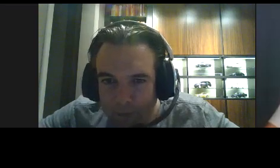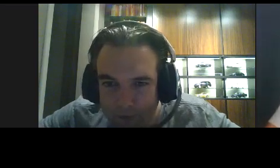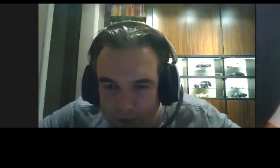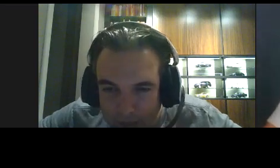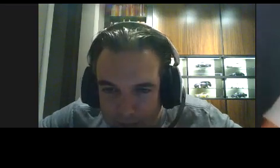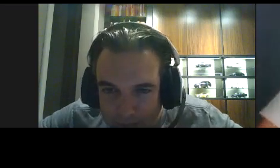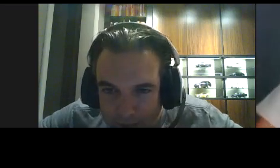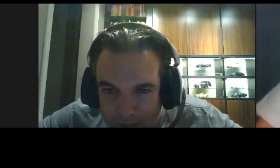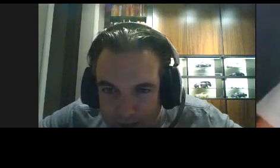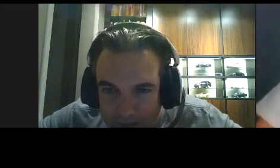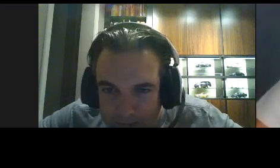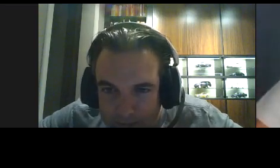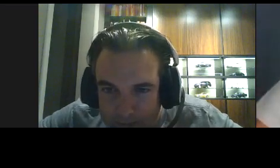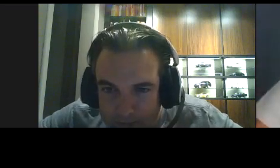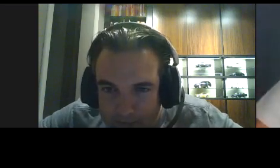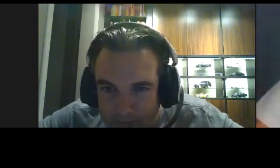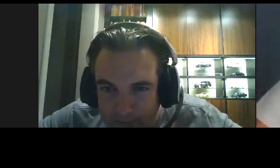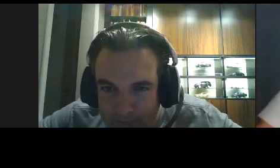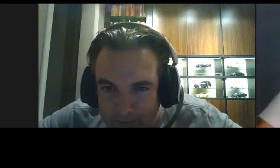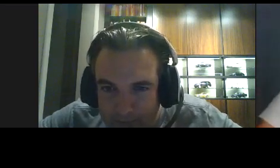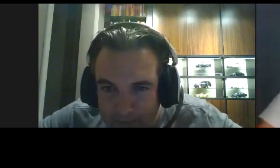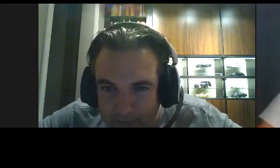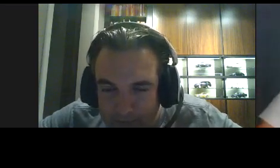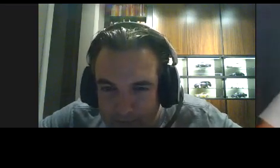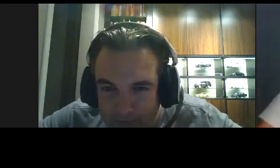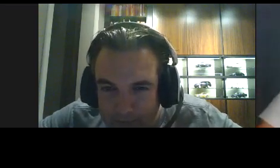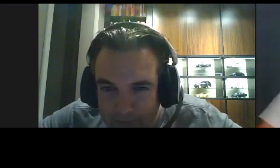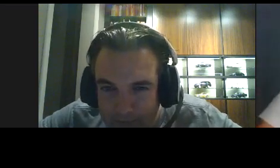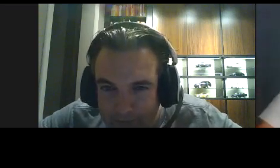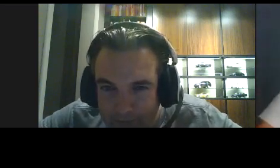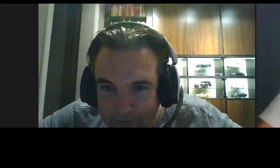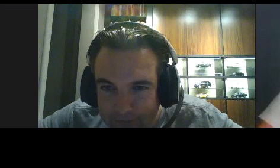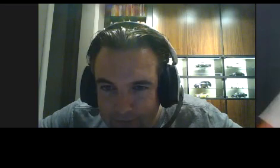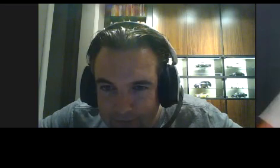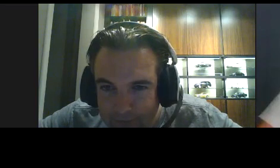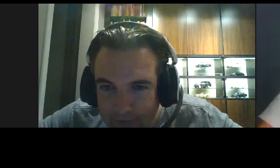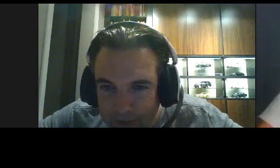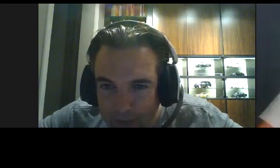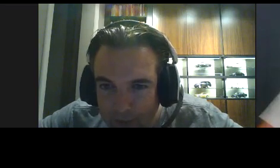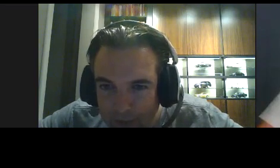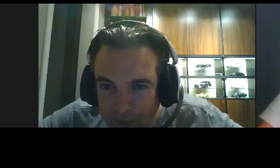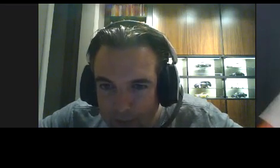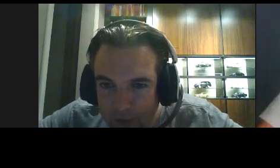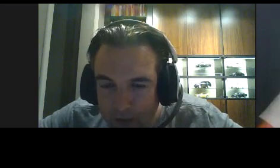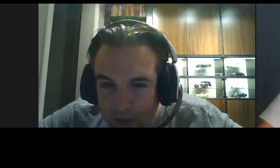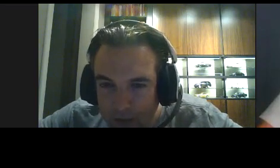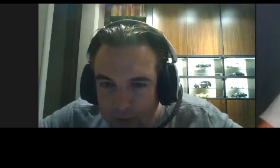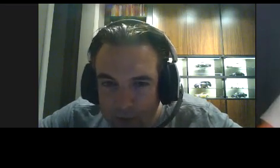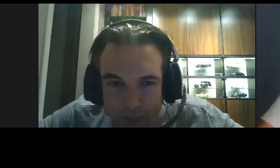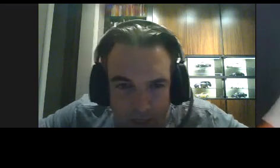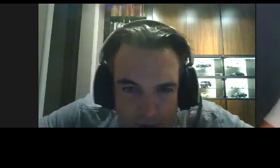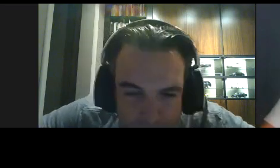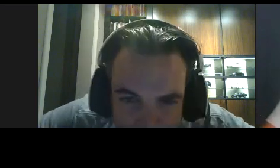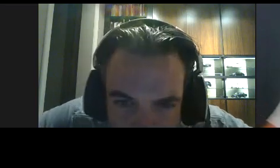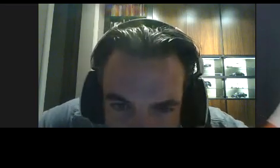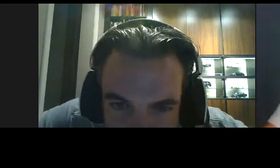Filma lá pra eu ver. Mas como que eu vou tirar meus equipos daqui? É um símbolo só, negócio. Porcaria. Mas o